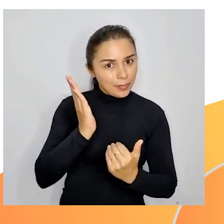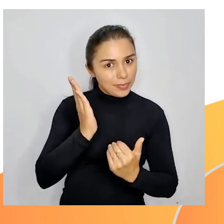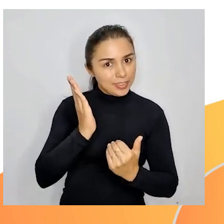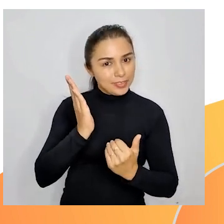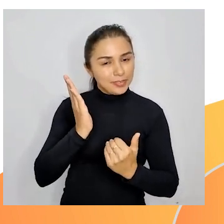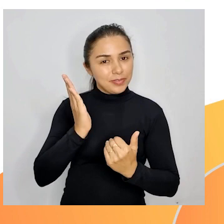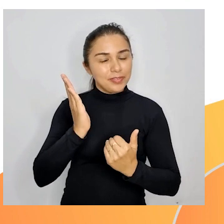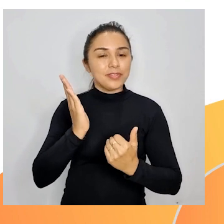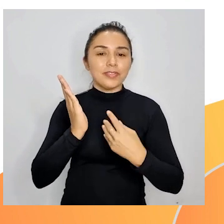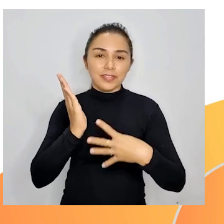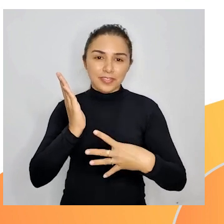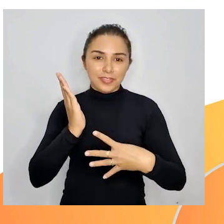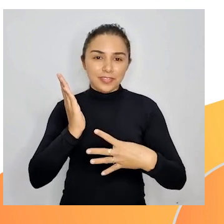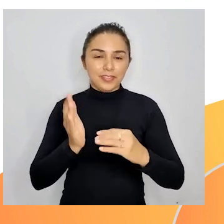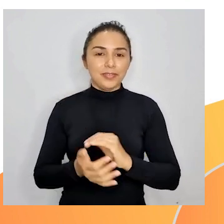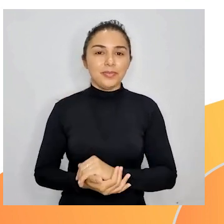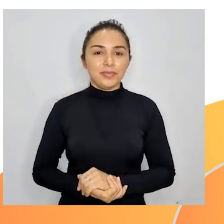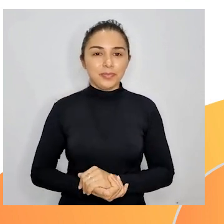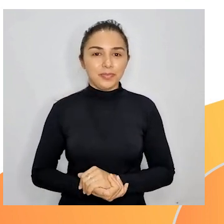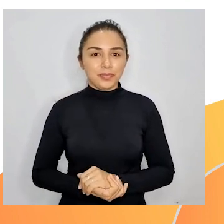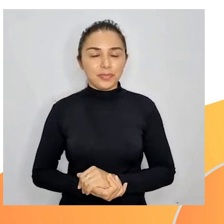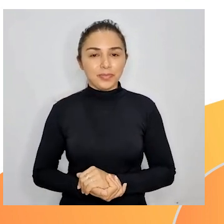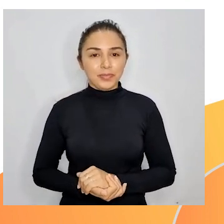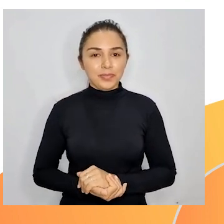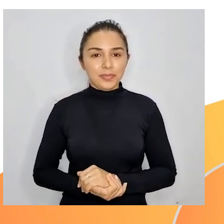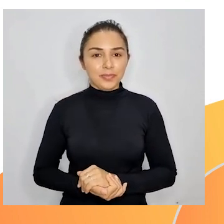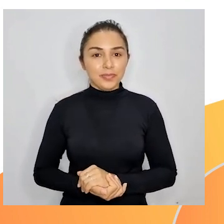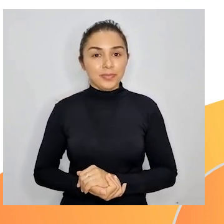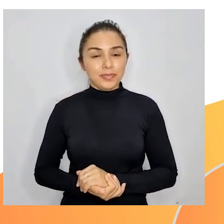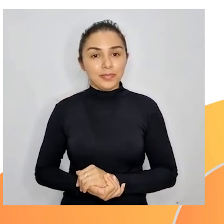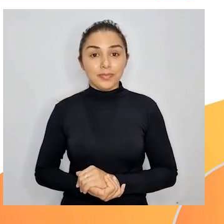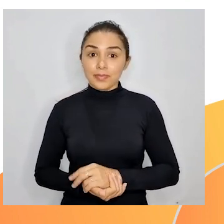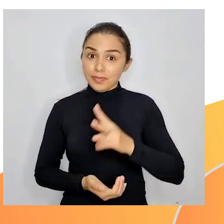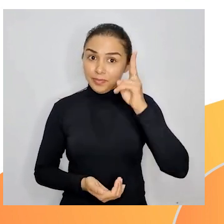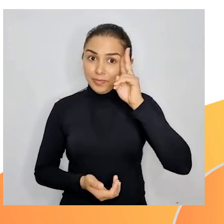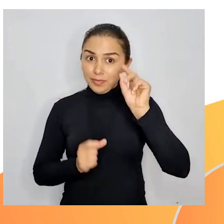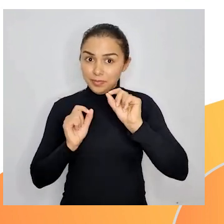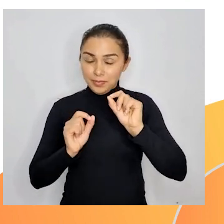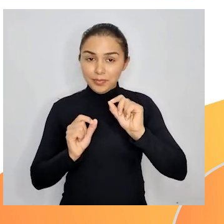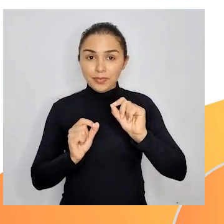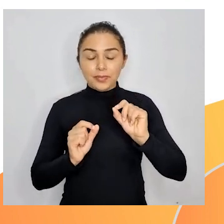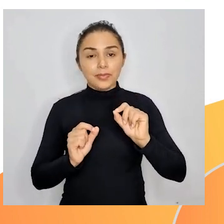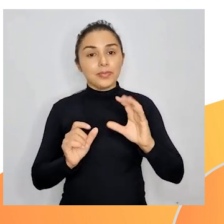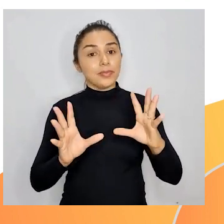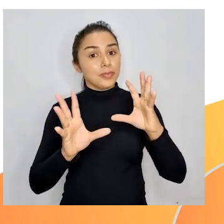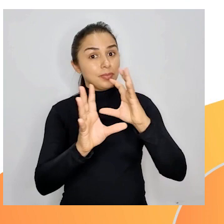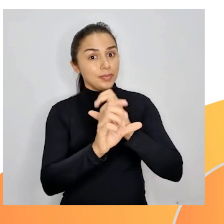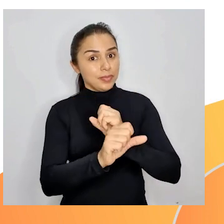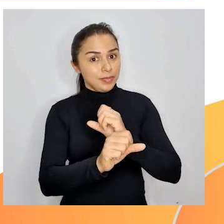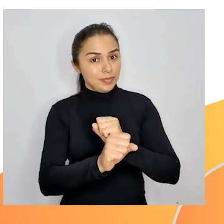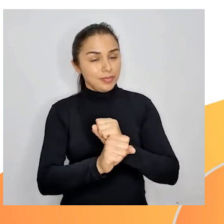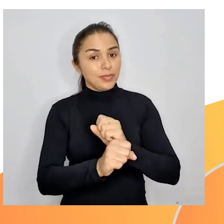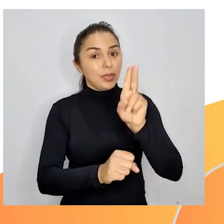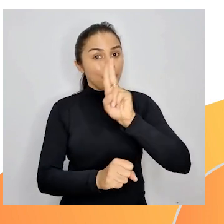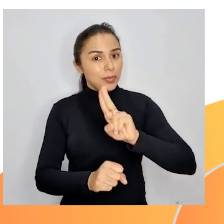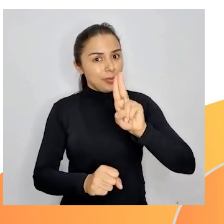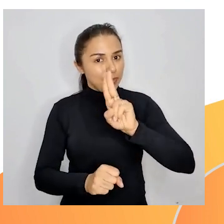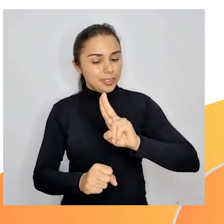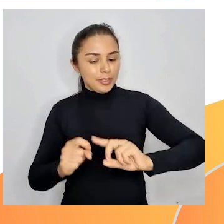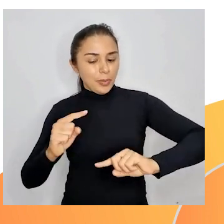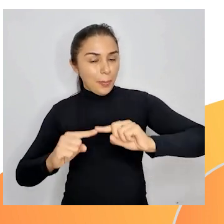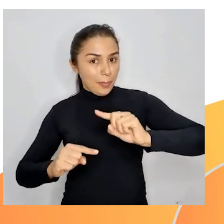operação. 11 menos 4, lembrando que nós estamos trabalhando aqui com o auxílio do material